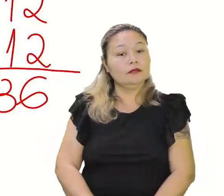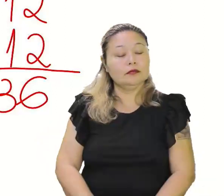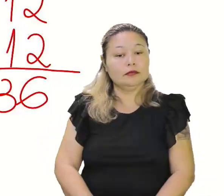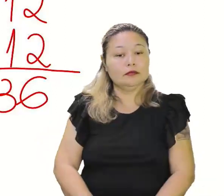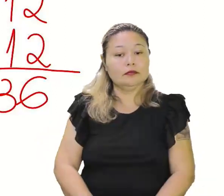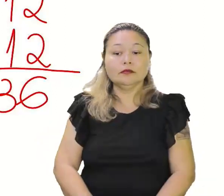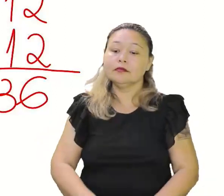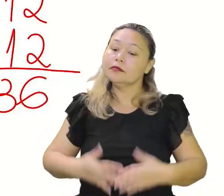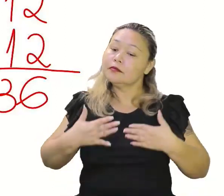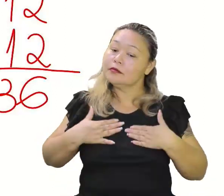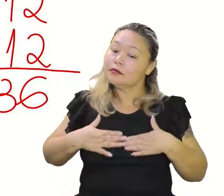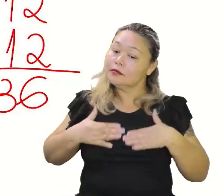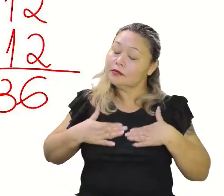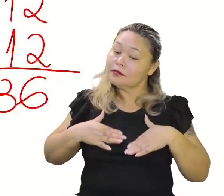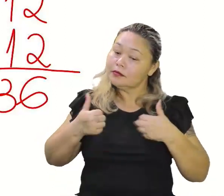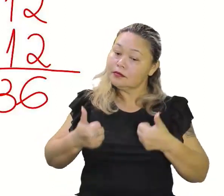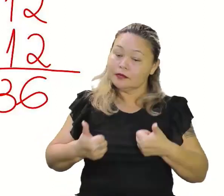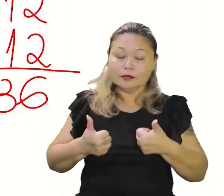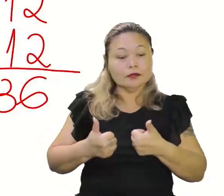Tranquilo, tranquilo.